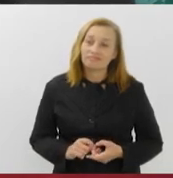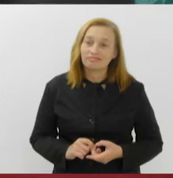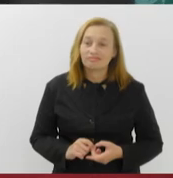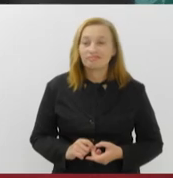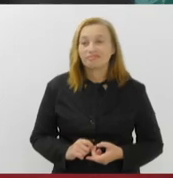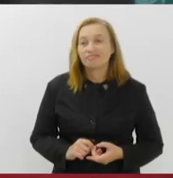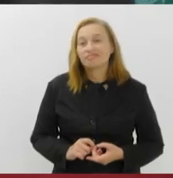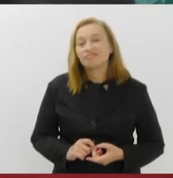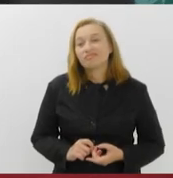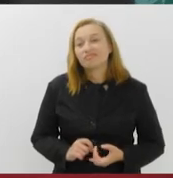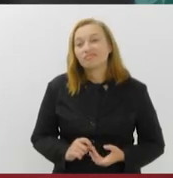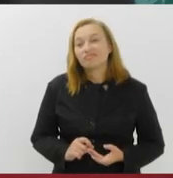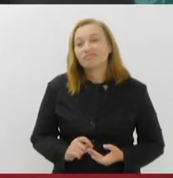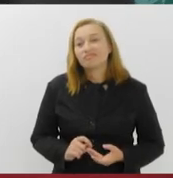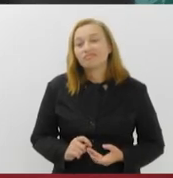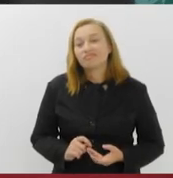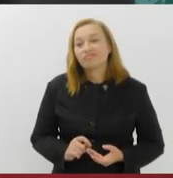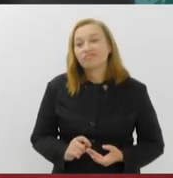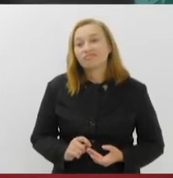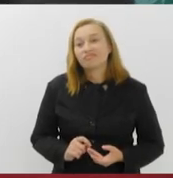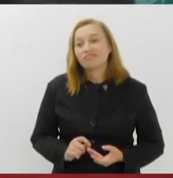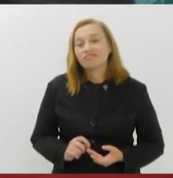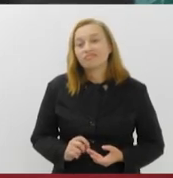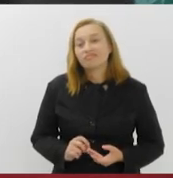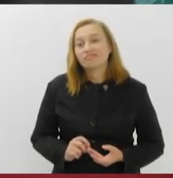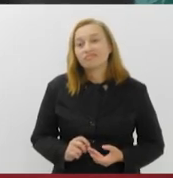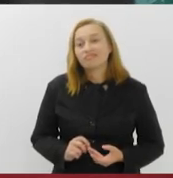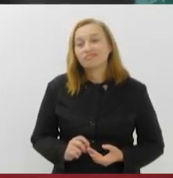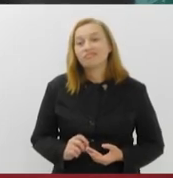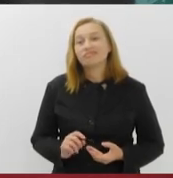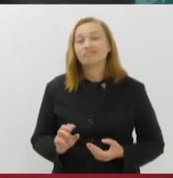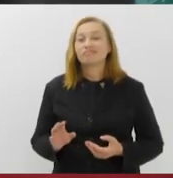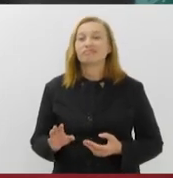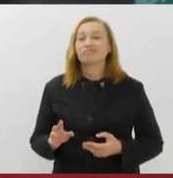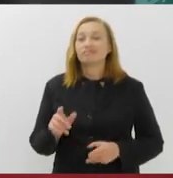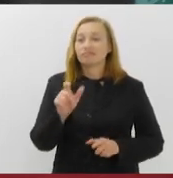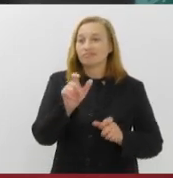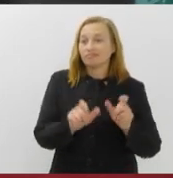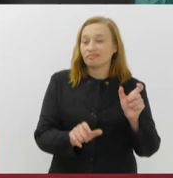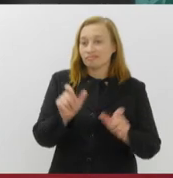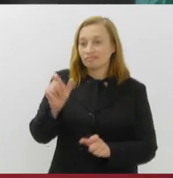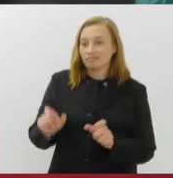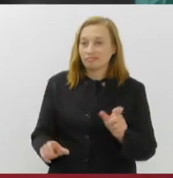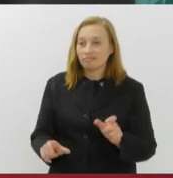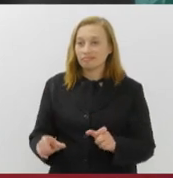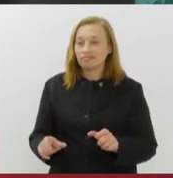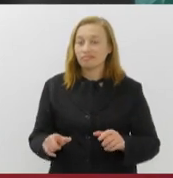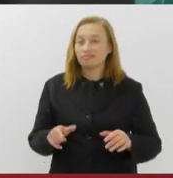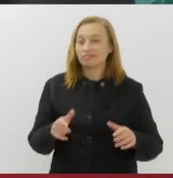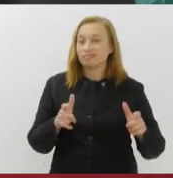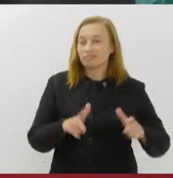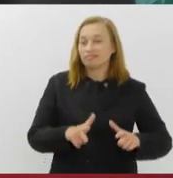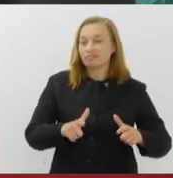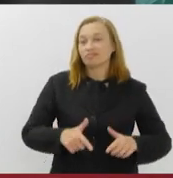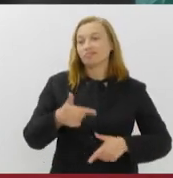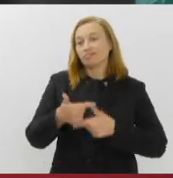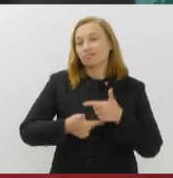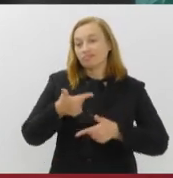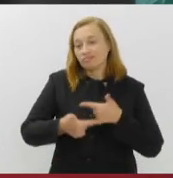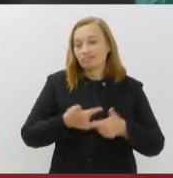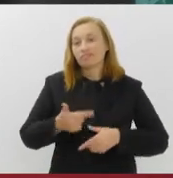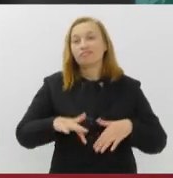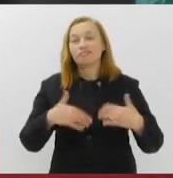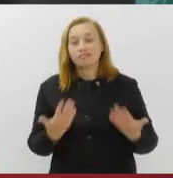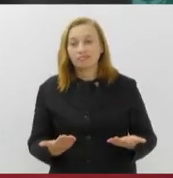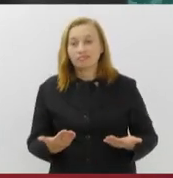de trazer esse conhecimento e o pertencimento das pessoas nos seus espaços de organização e de luta. Então, eu acho que